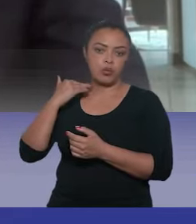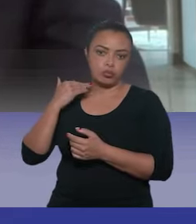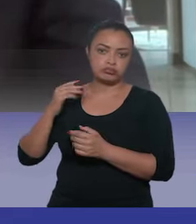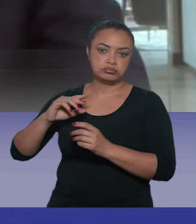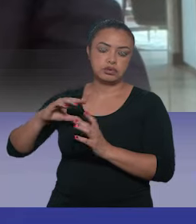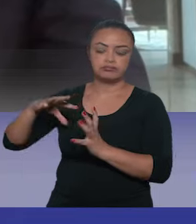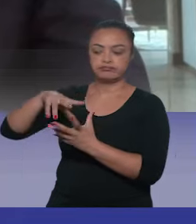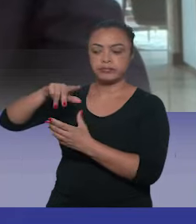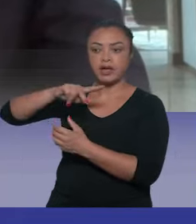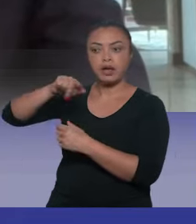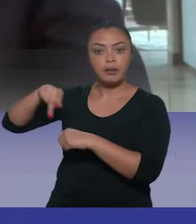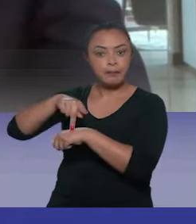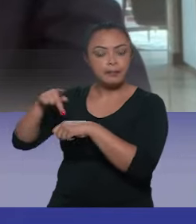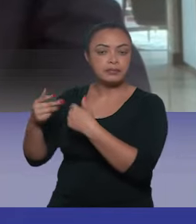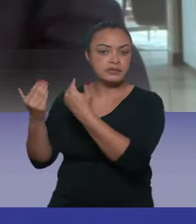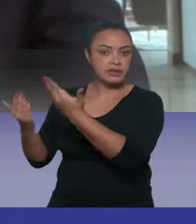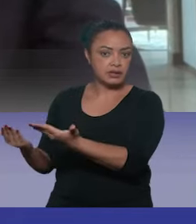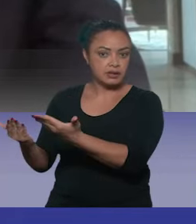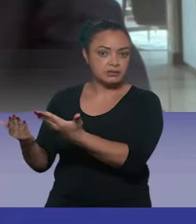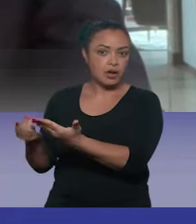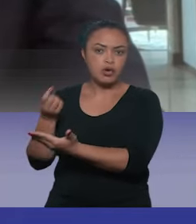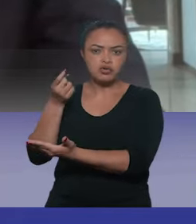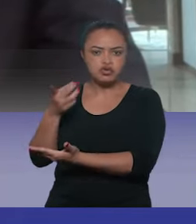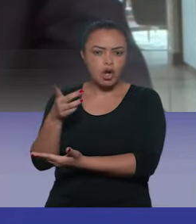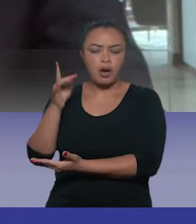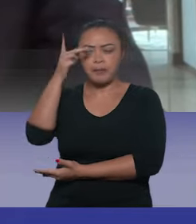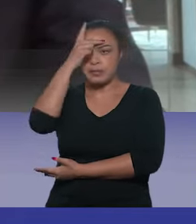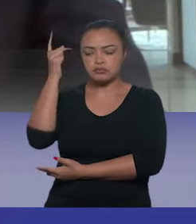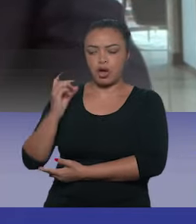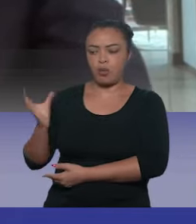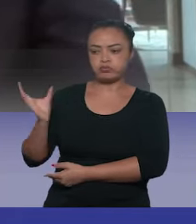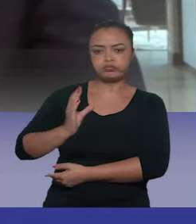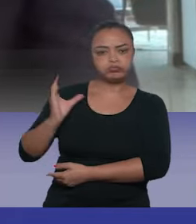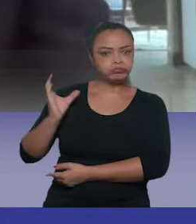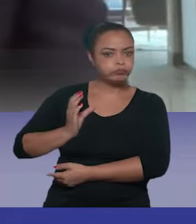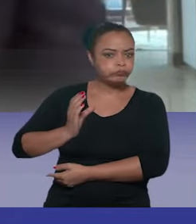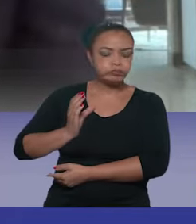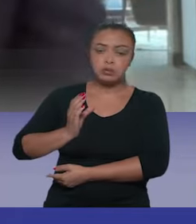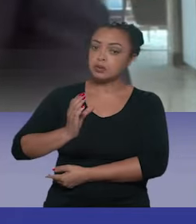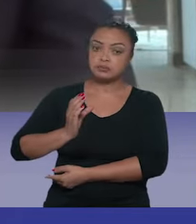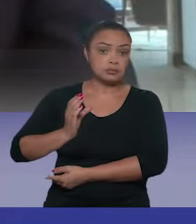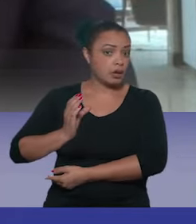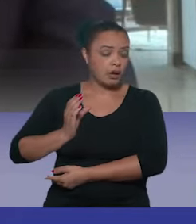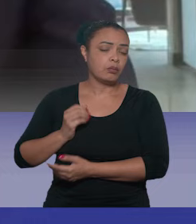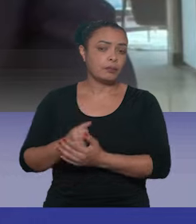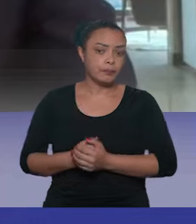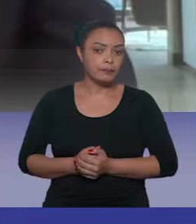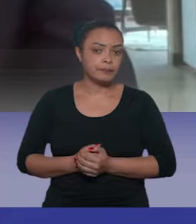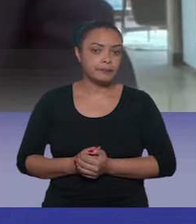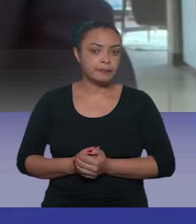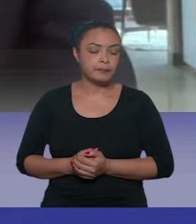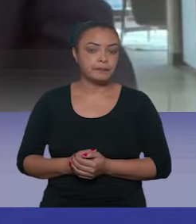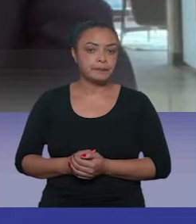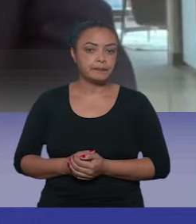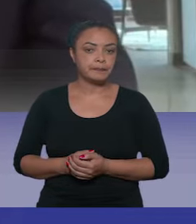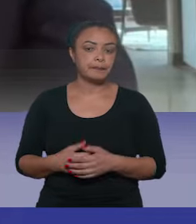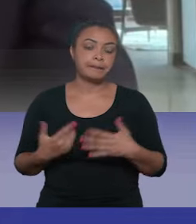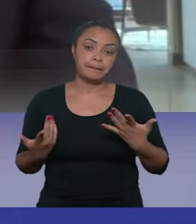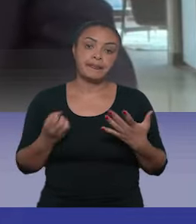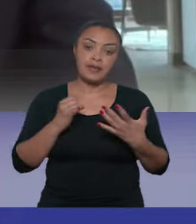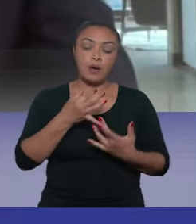também, se você puder comentar, hoje a conta internacional não está disponível